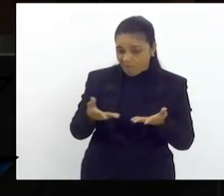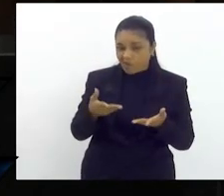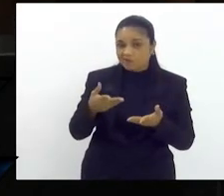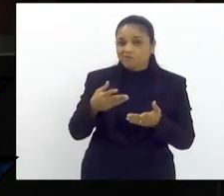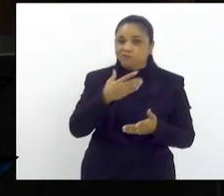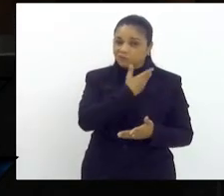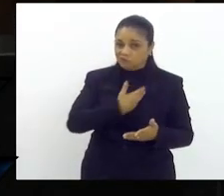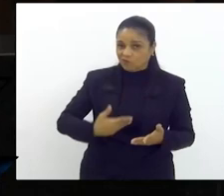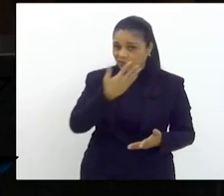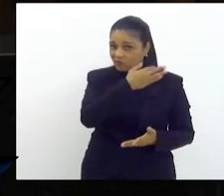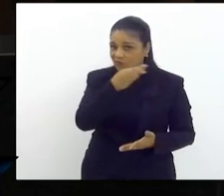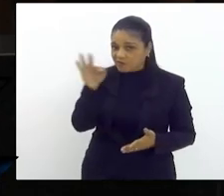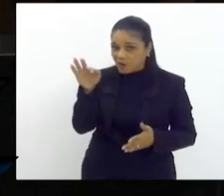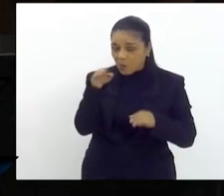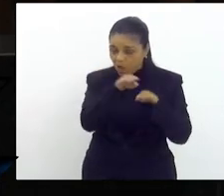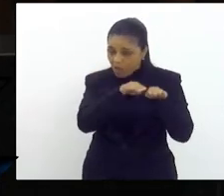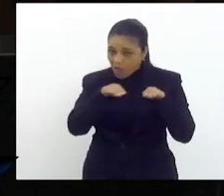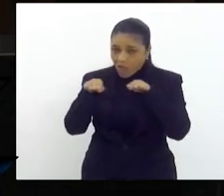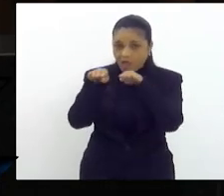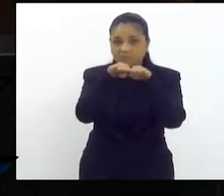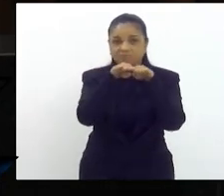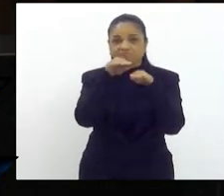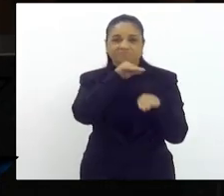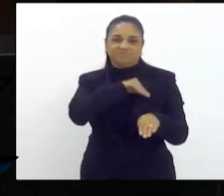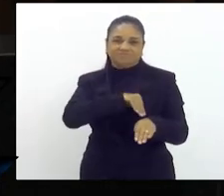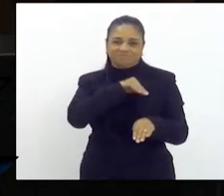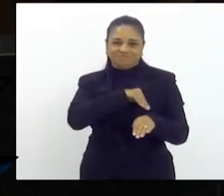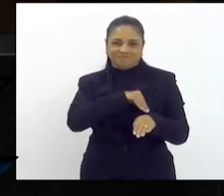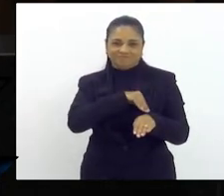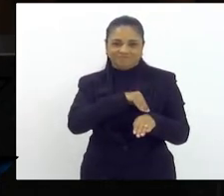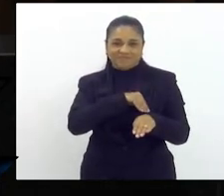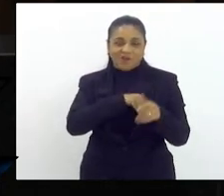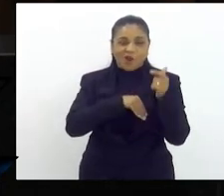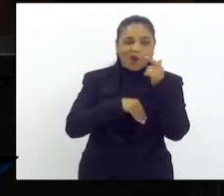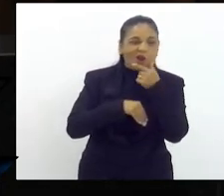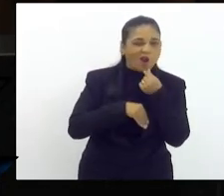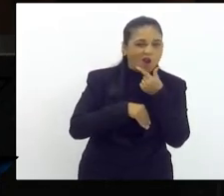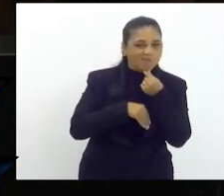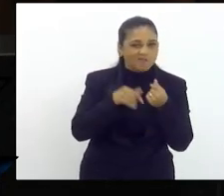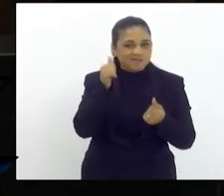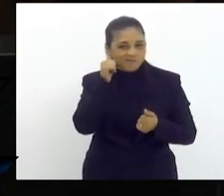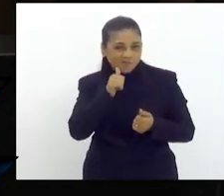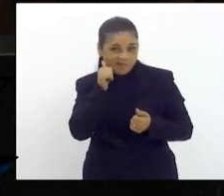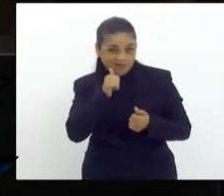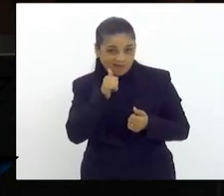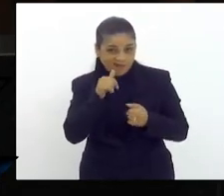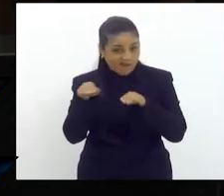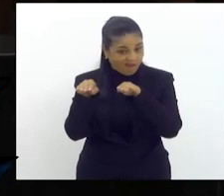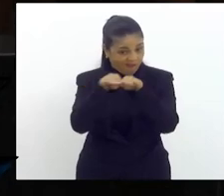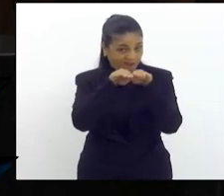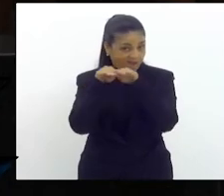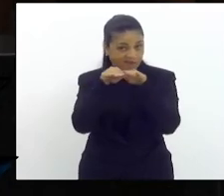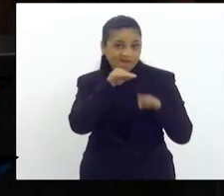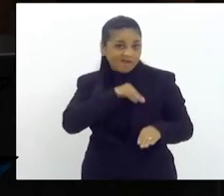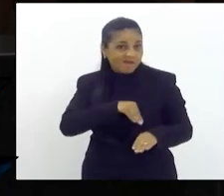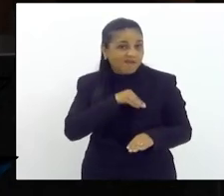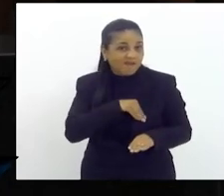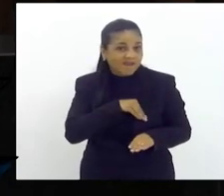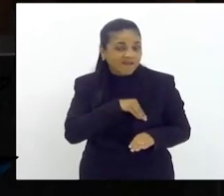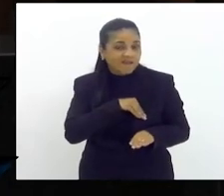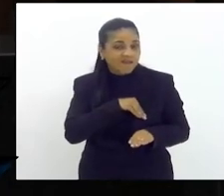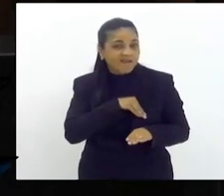federal de equiparação salarial entre mulheres e homens ainda assim a gente tem e com